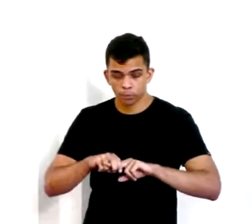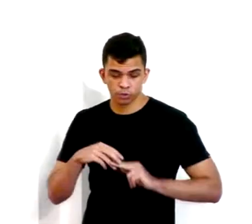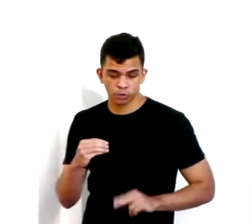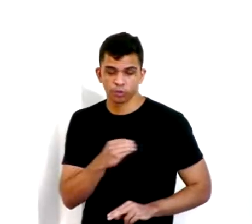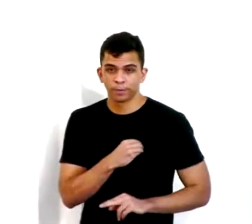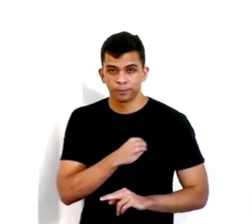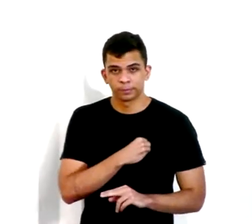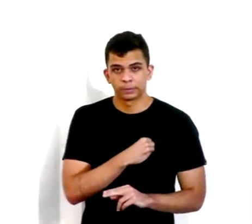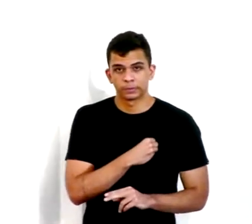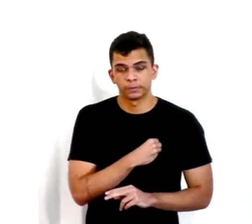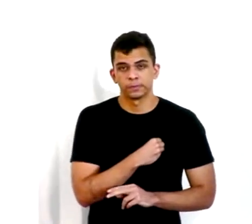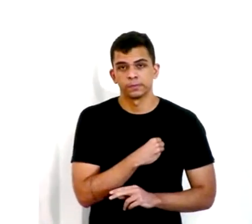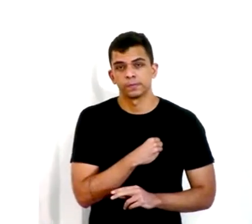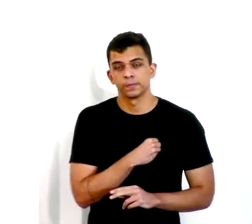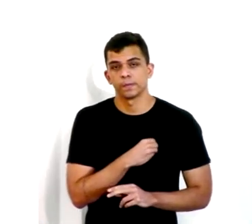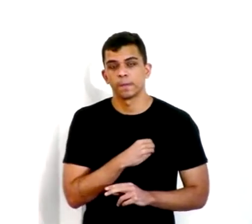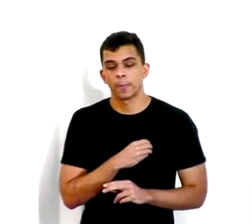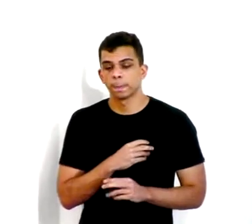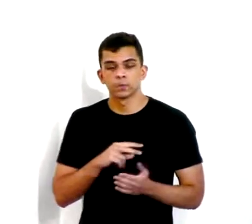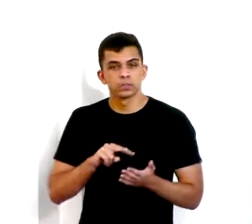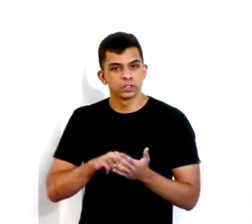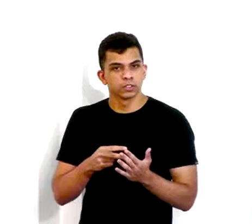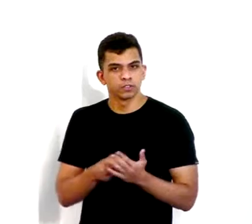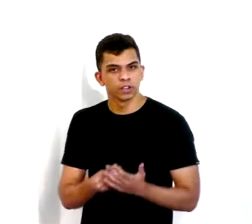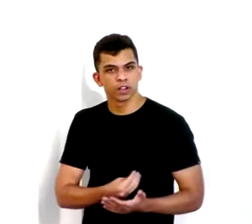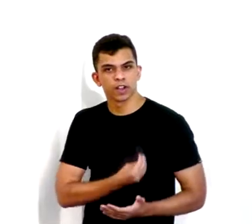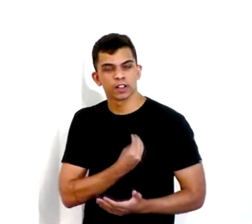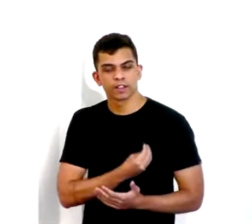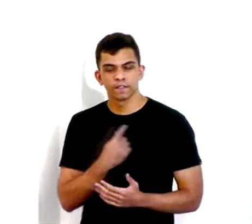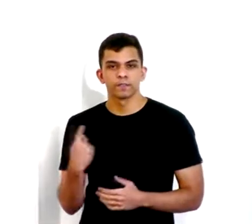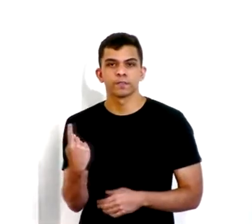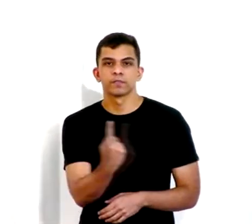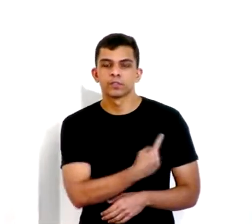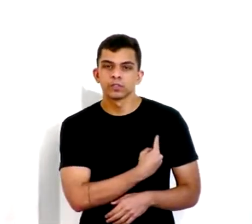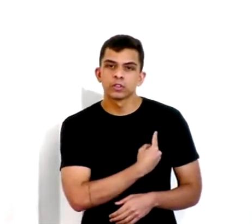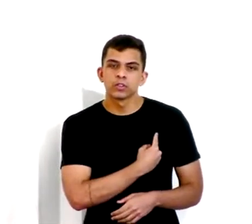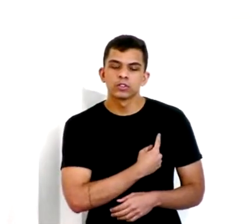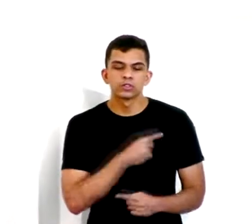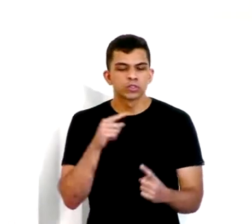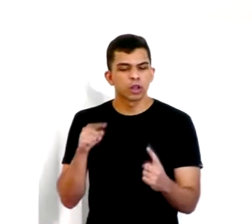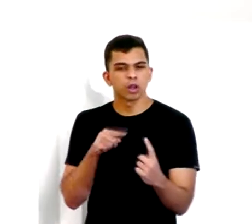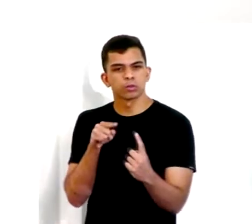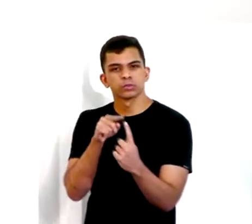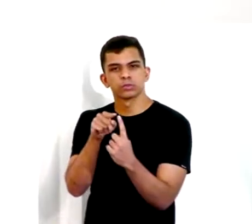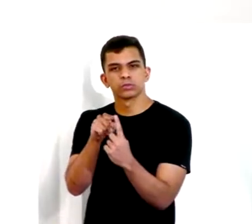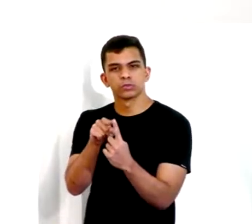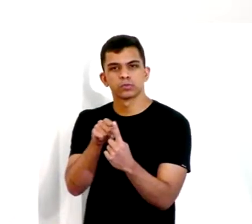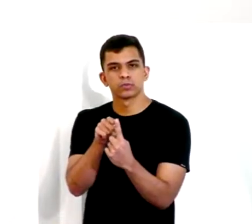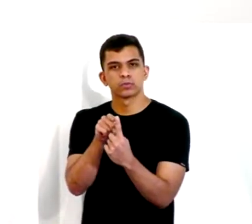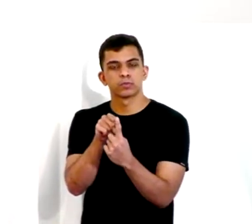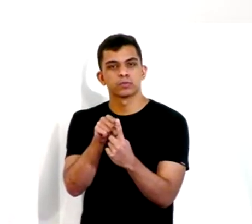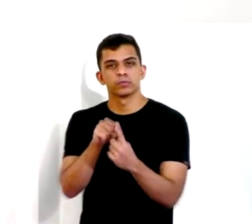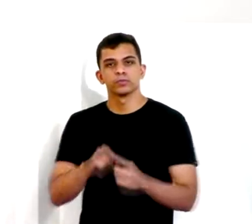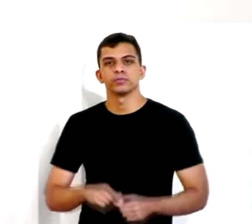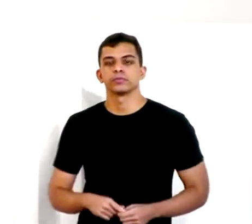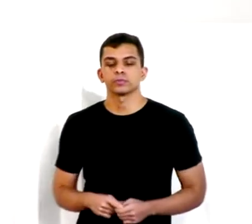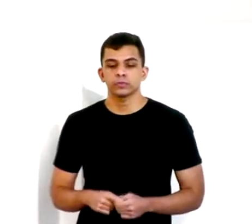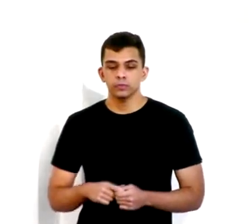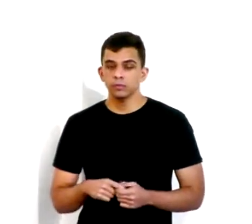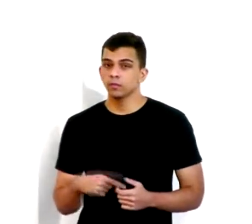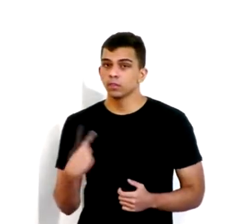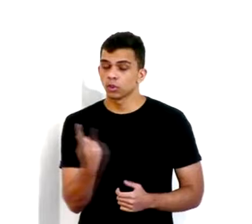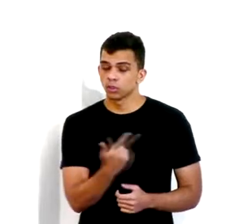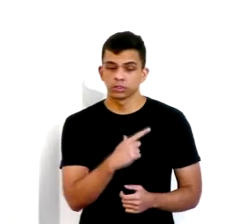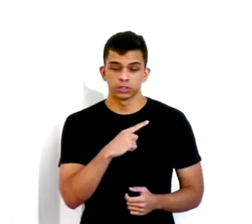pecado, o significado da nossa vida, o sentido, o propósito que nós temos